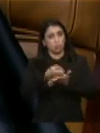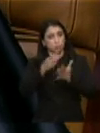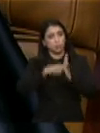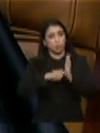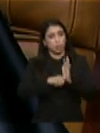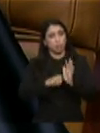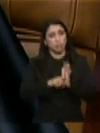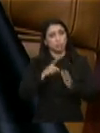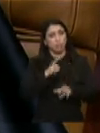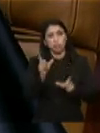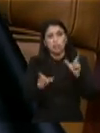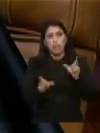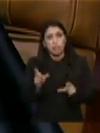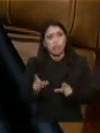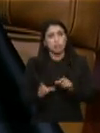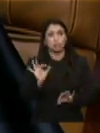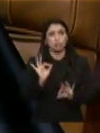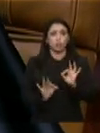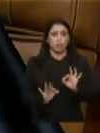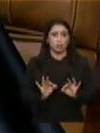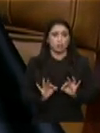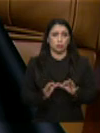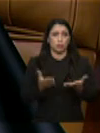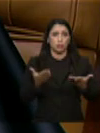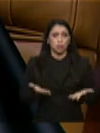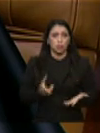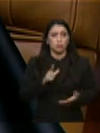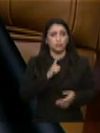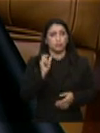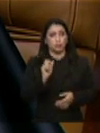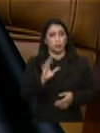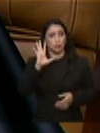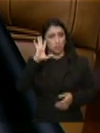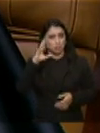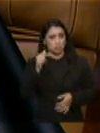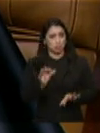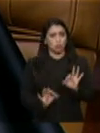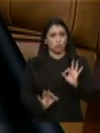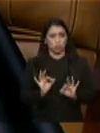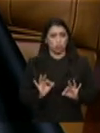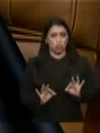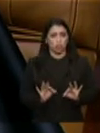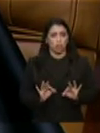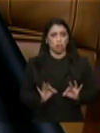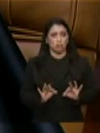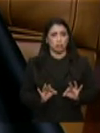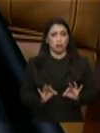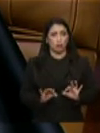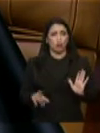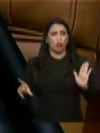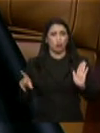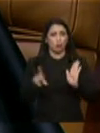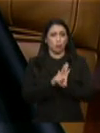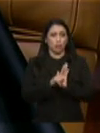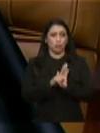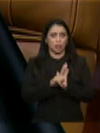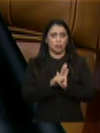particularidades de cada julgamento. Uma decisão judicial a uma lei em sentido